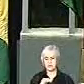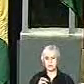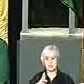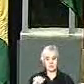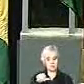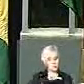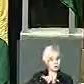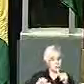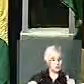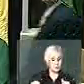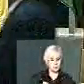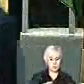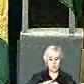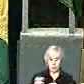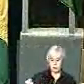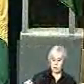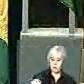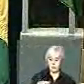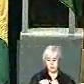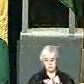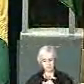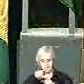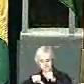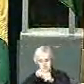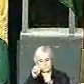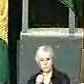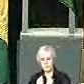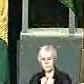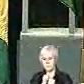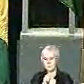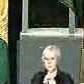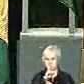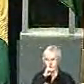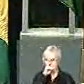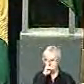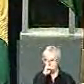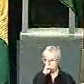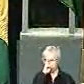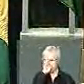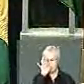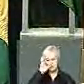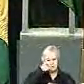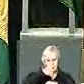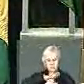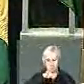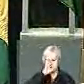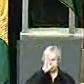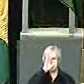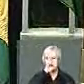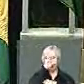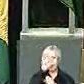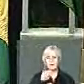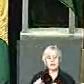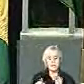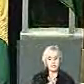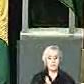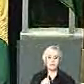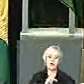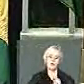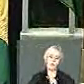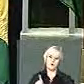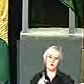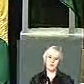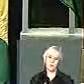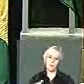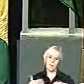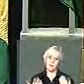ao renovar seus métodos e conexões com a fonte do poder que é o povo, revitaliza-se. Então, que viva